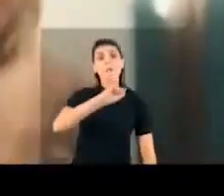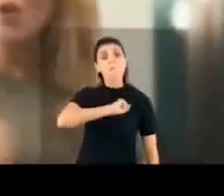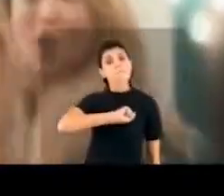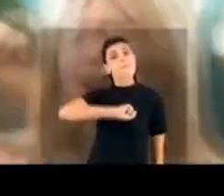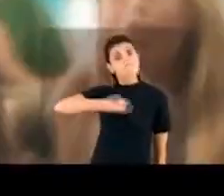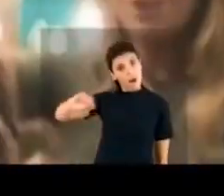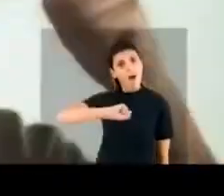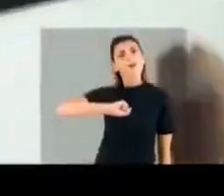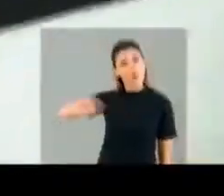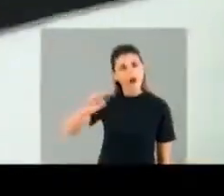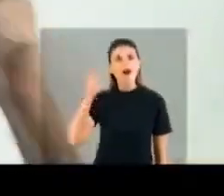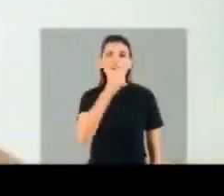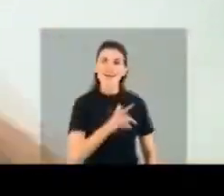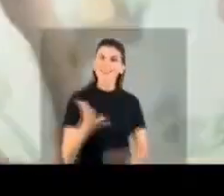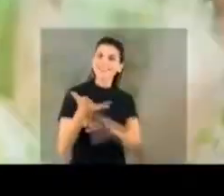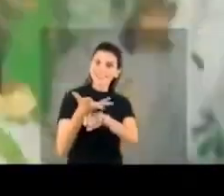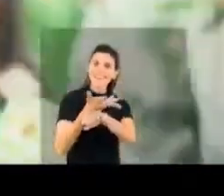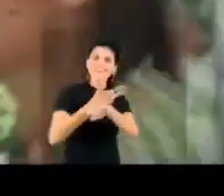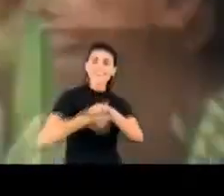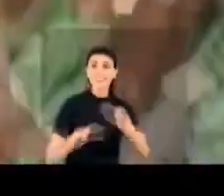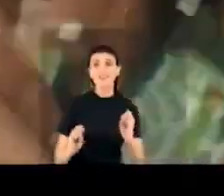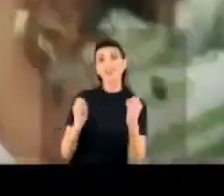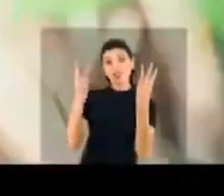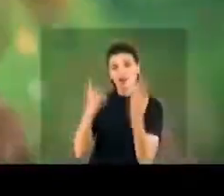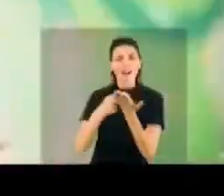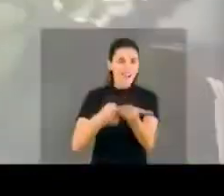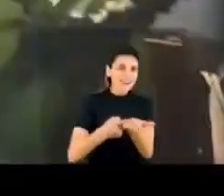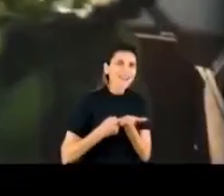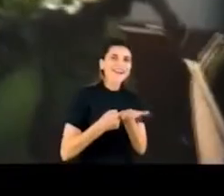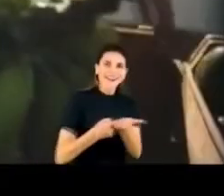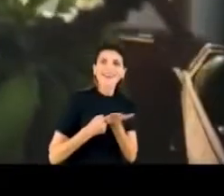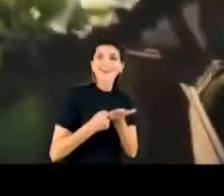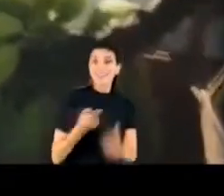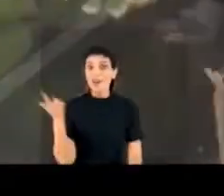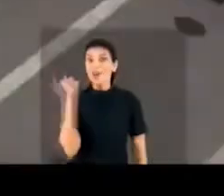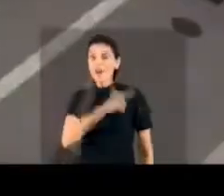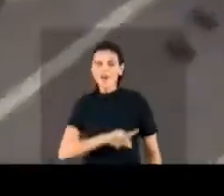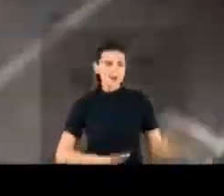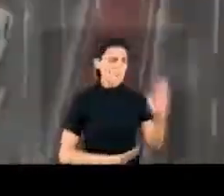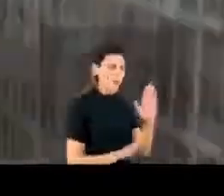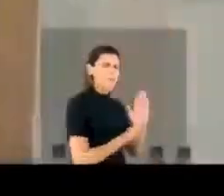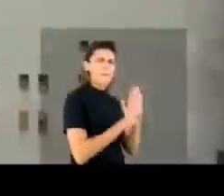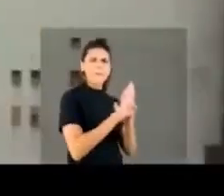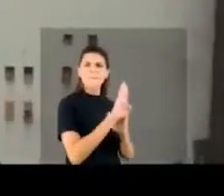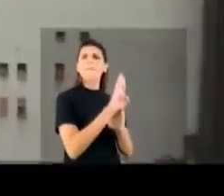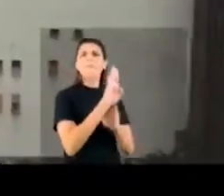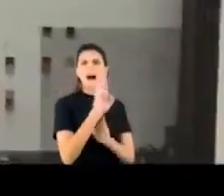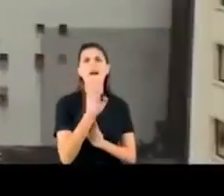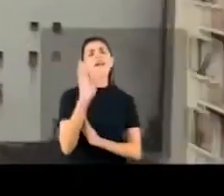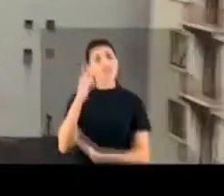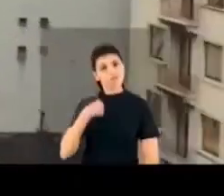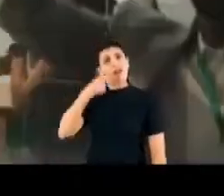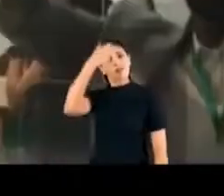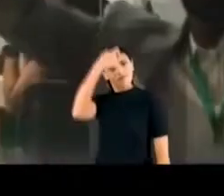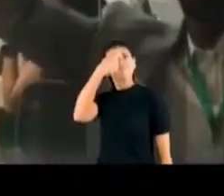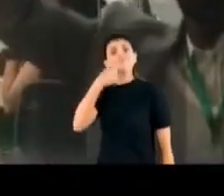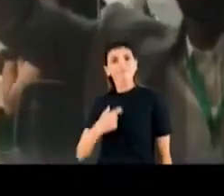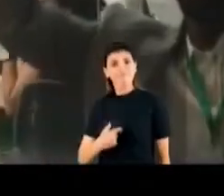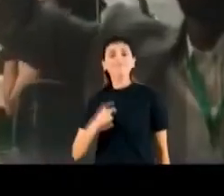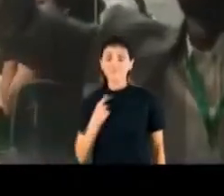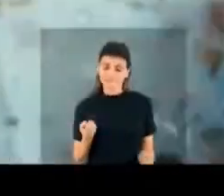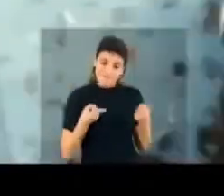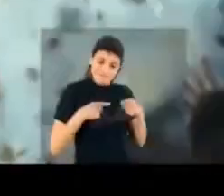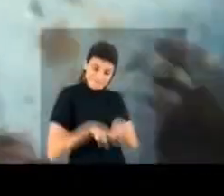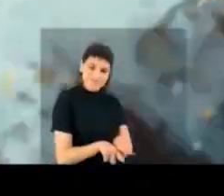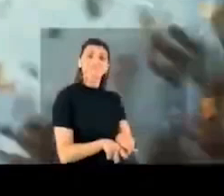O flow, pra gente o Sicredi é show, fechou. E olha onde a gente chegou. Eu